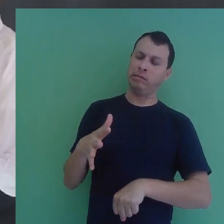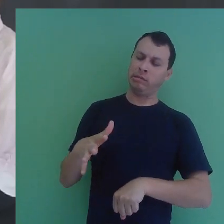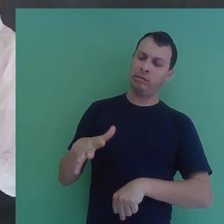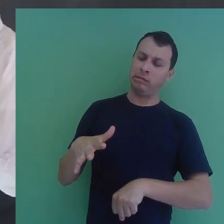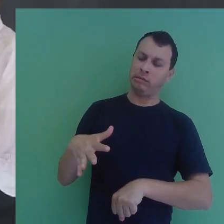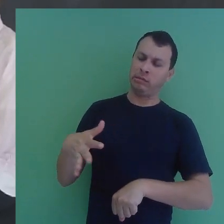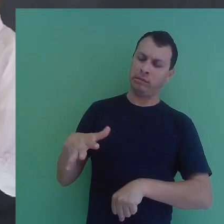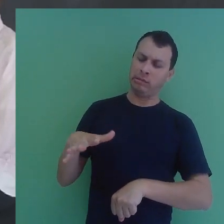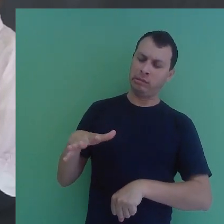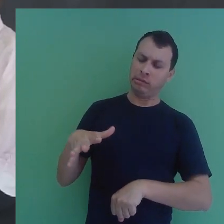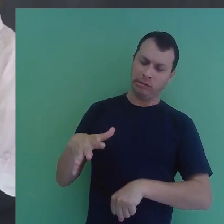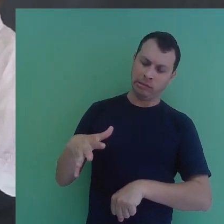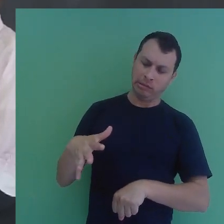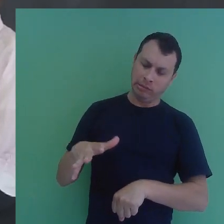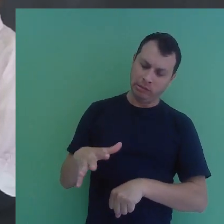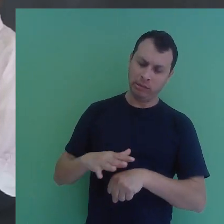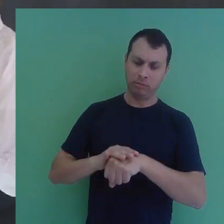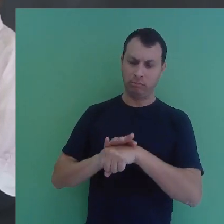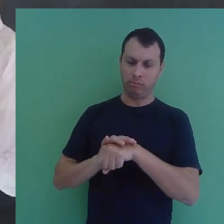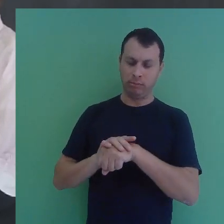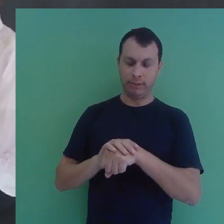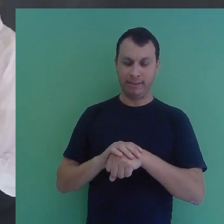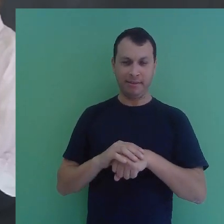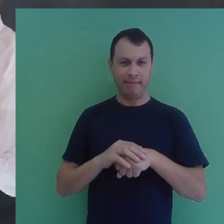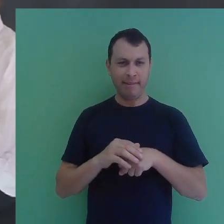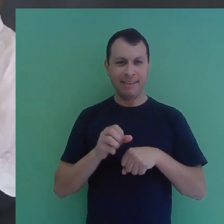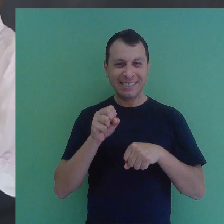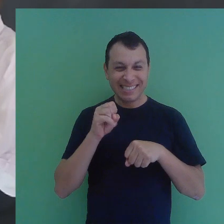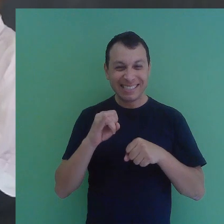Parkinson, seria considerado gago?